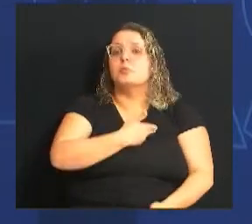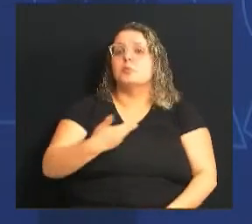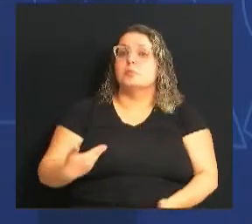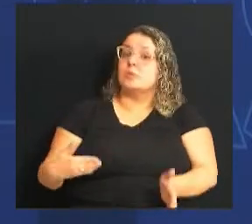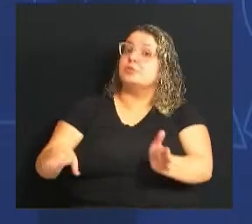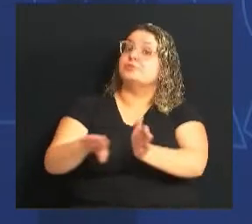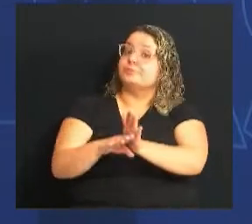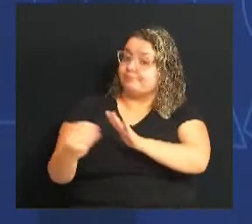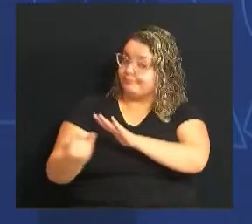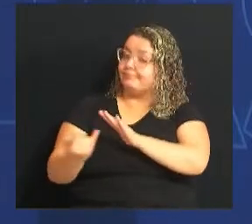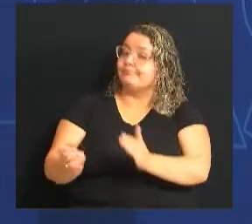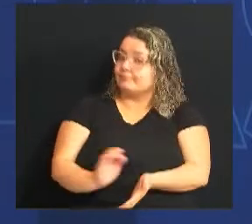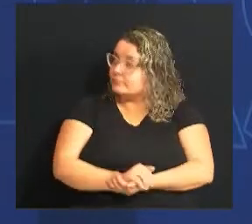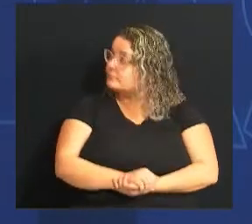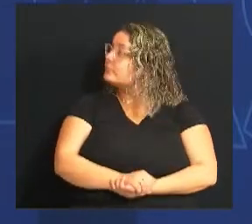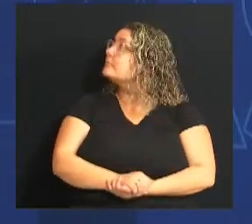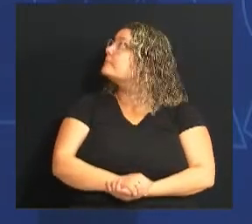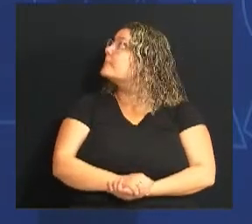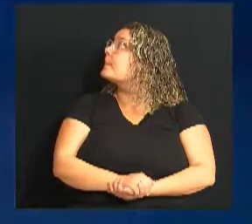instituição.